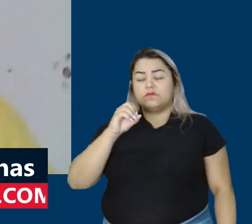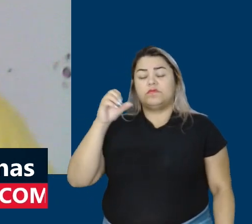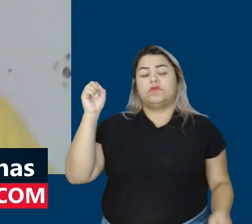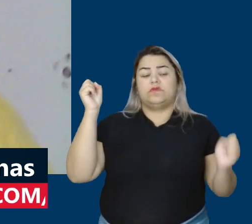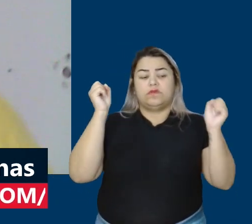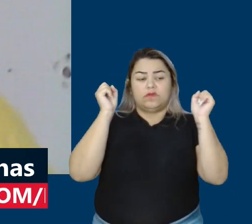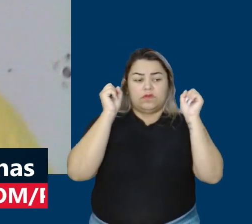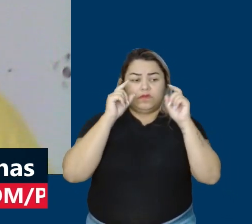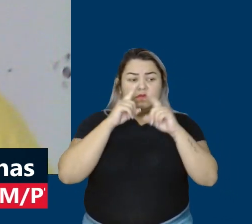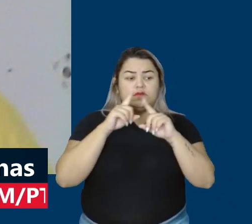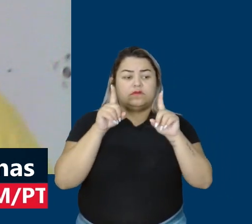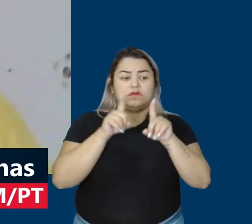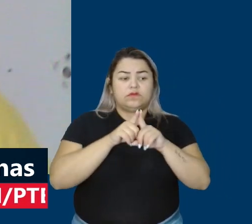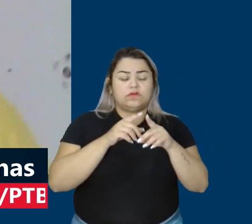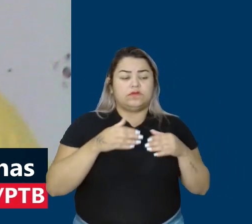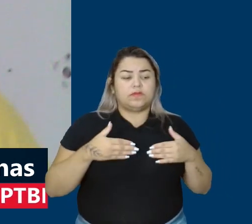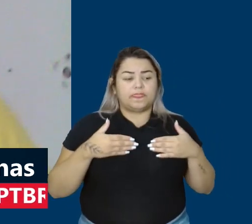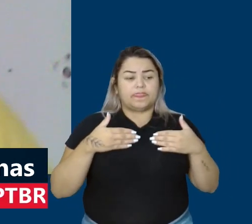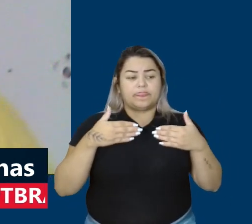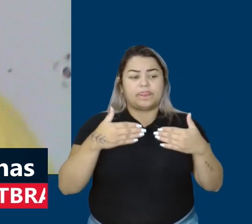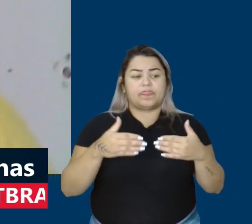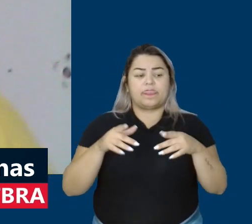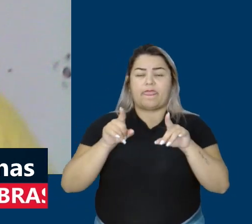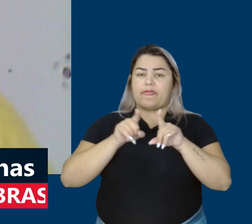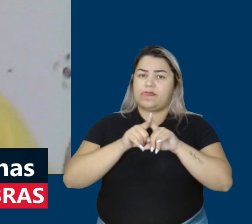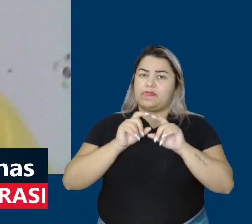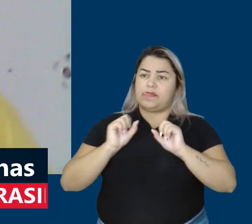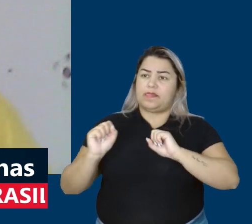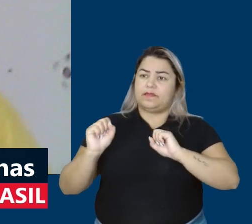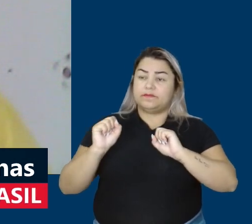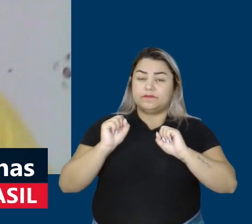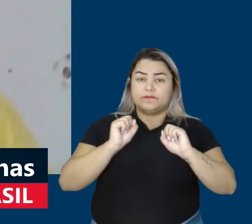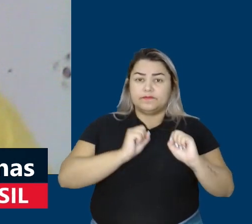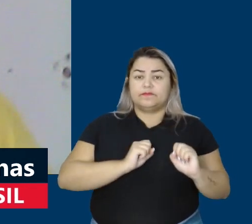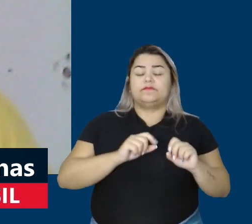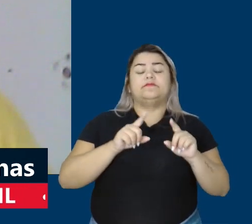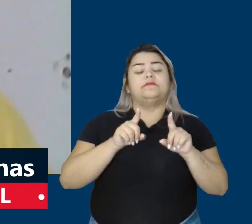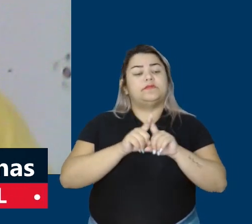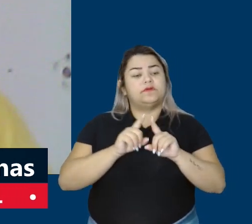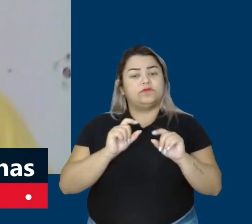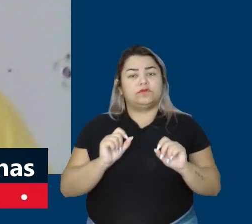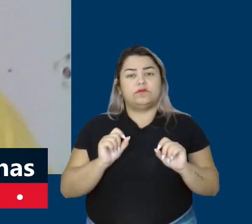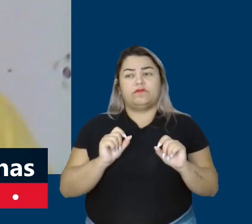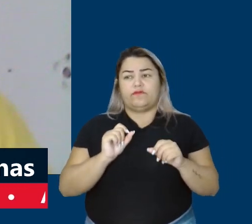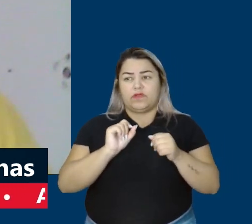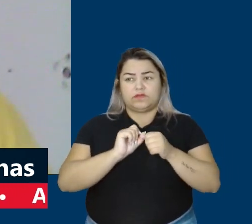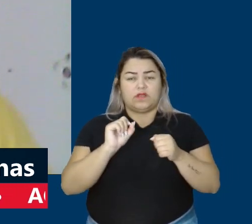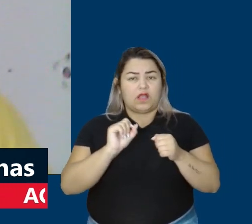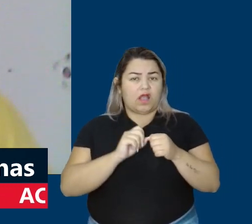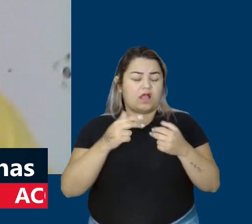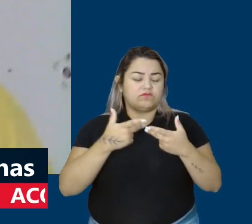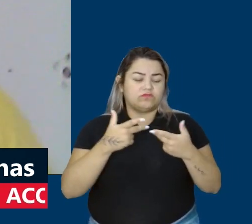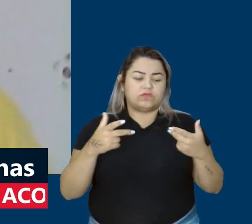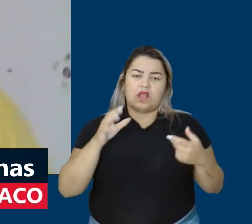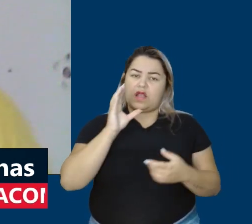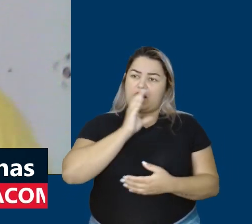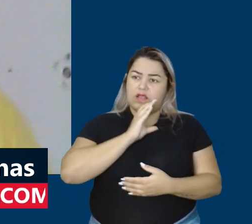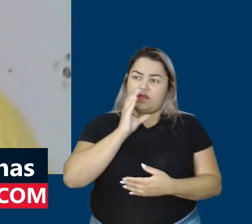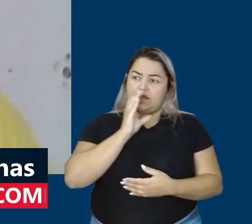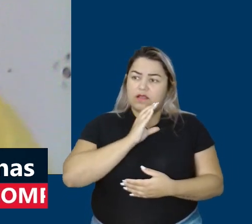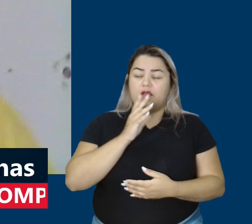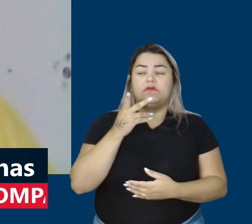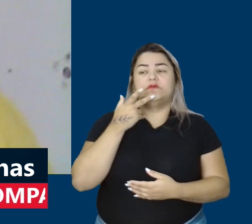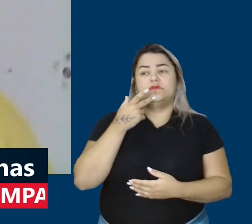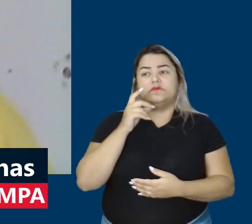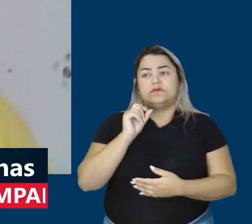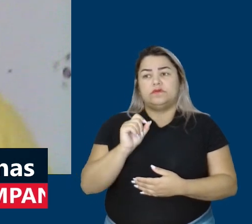dificultam, né, de que os ministérios possam efetivamente fazer coisas ágeis. Para dizer